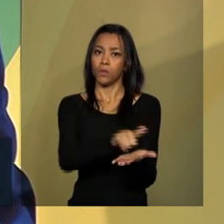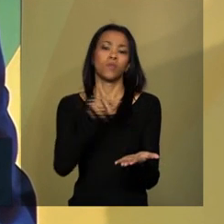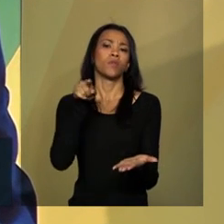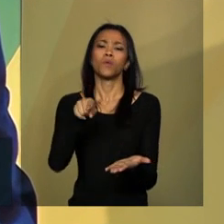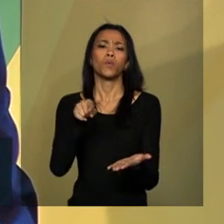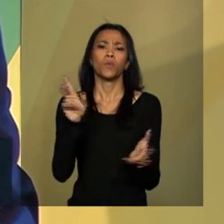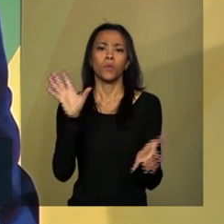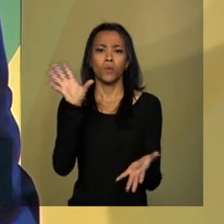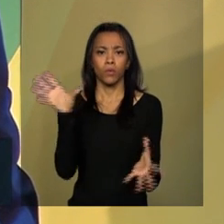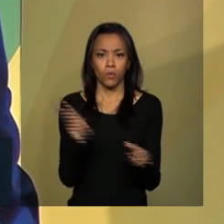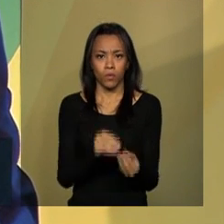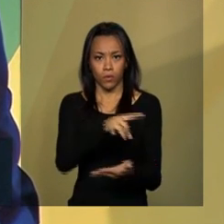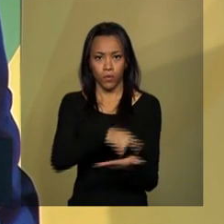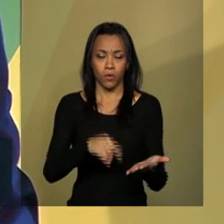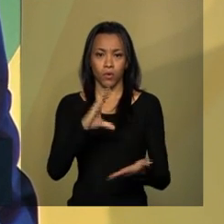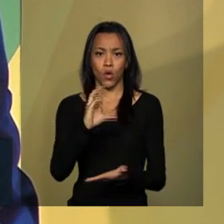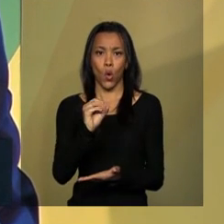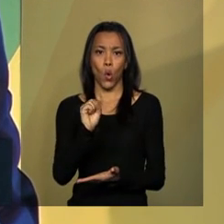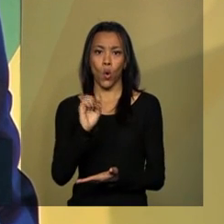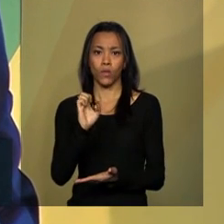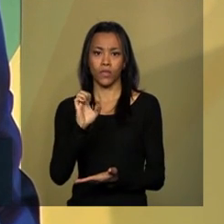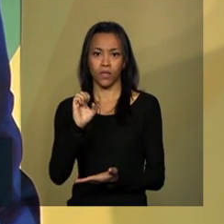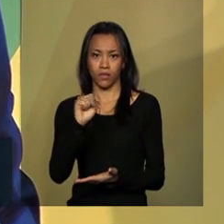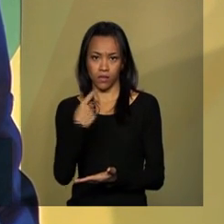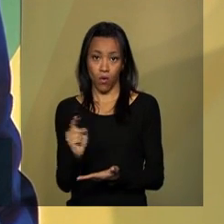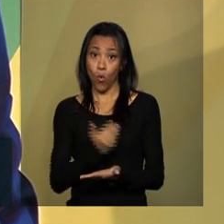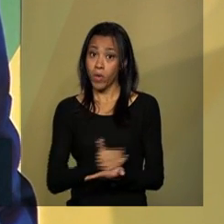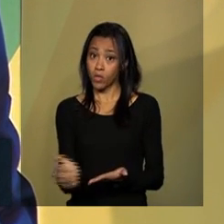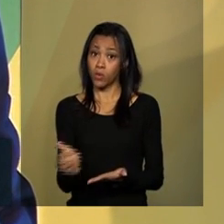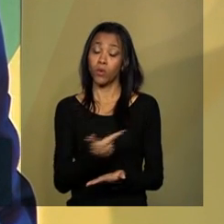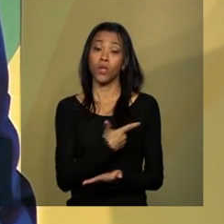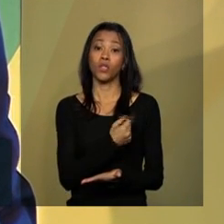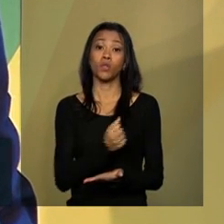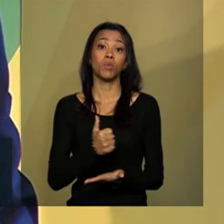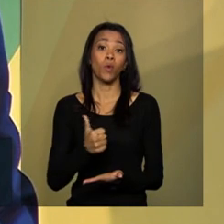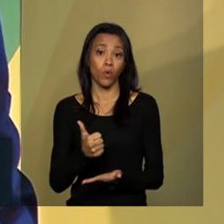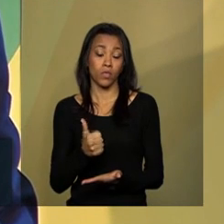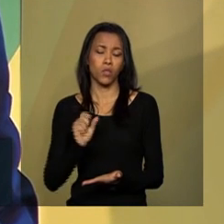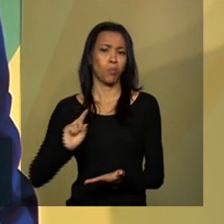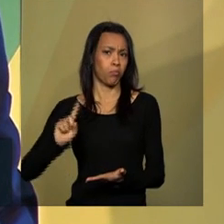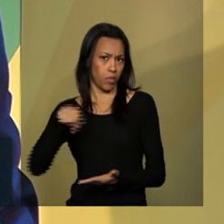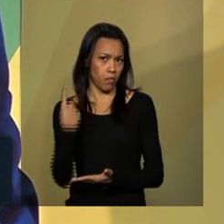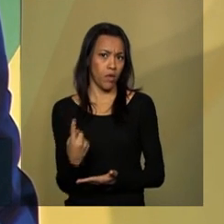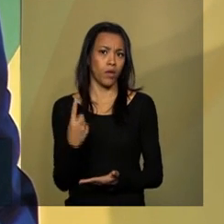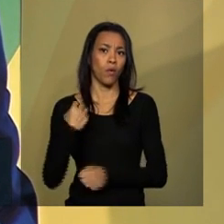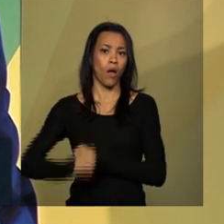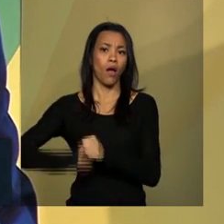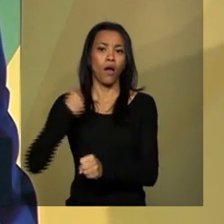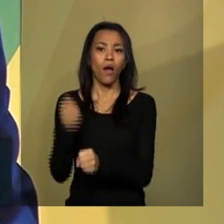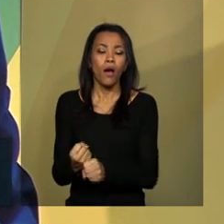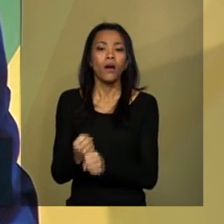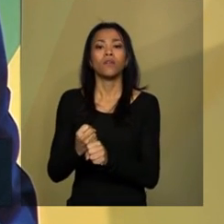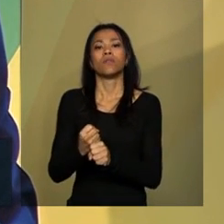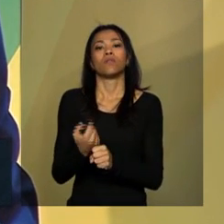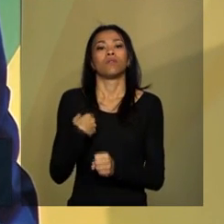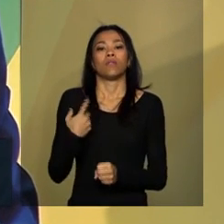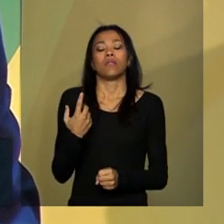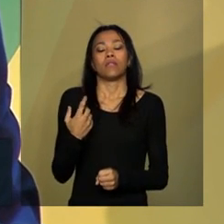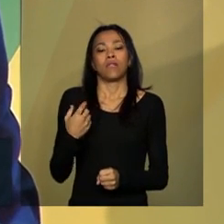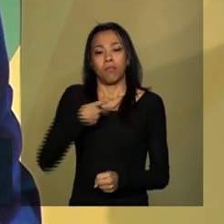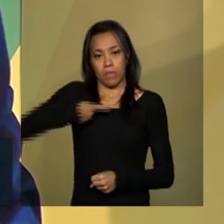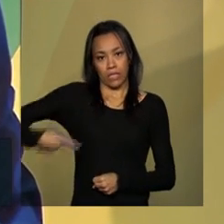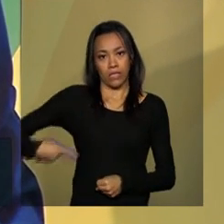aeroportos começaram em 2011, no primeiro ano do mandato da presidente Dilma. Isso desde